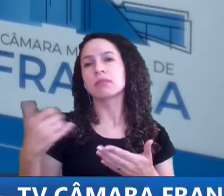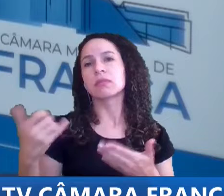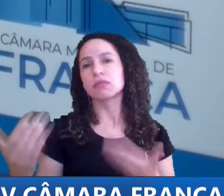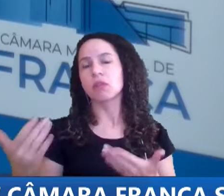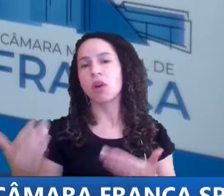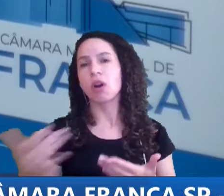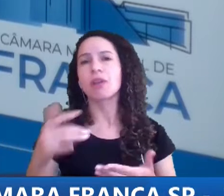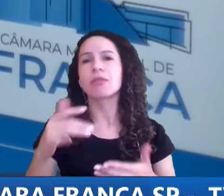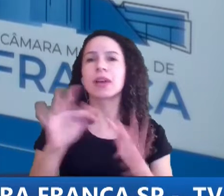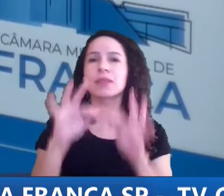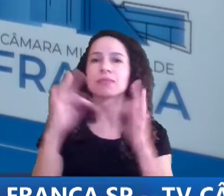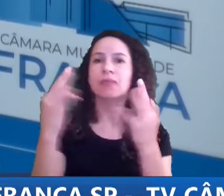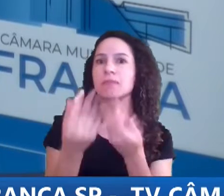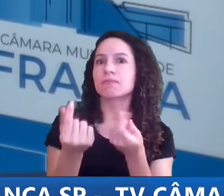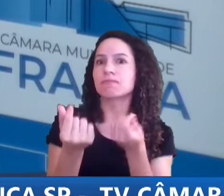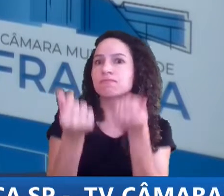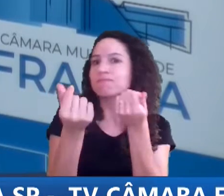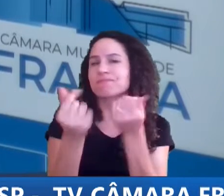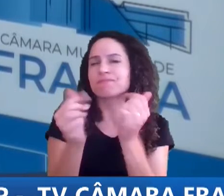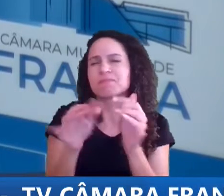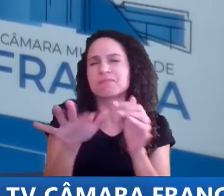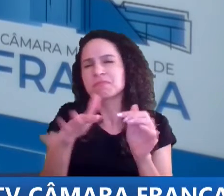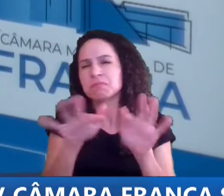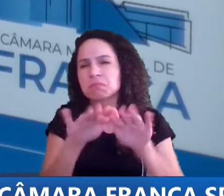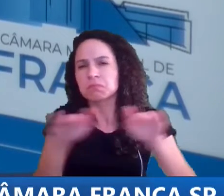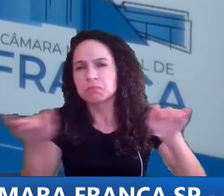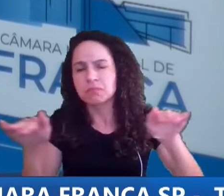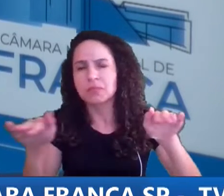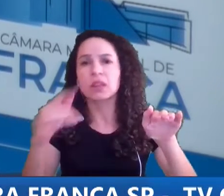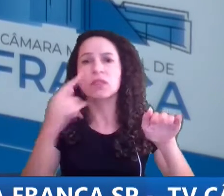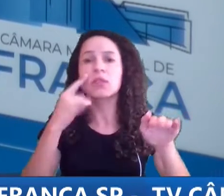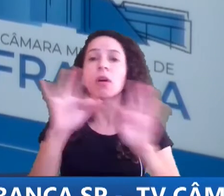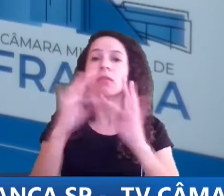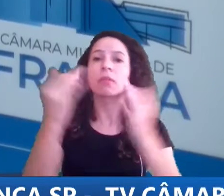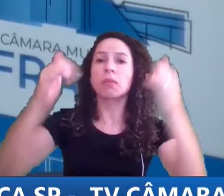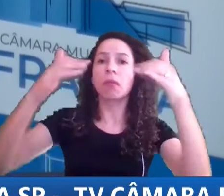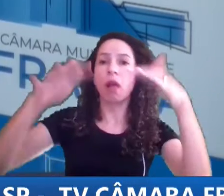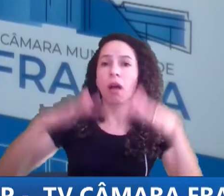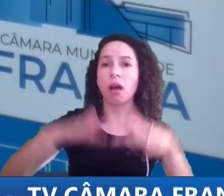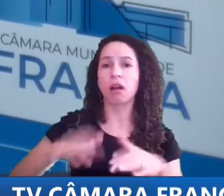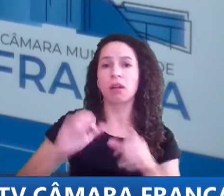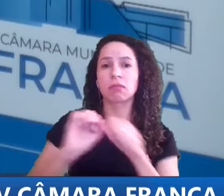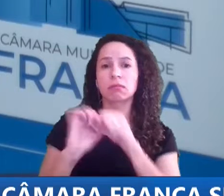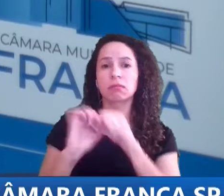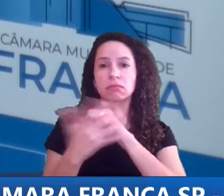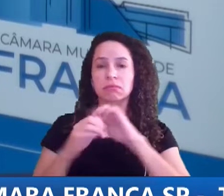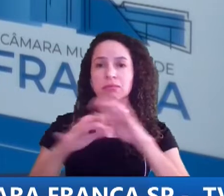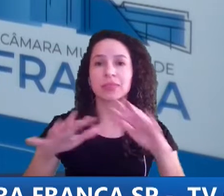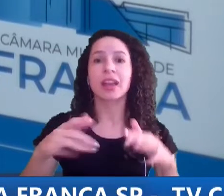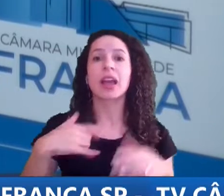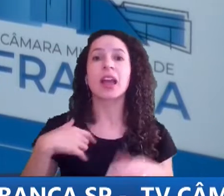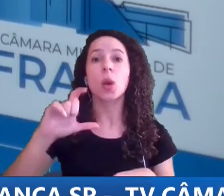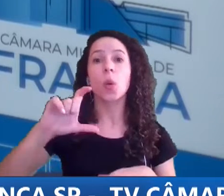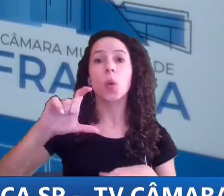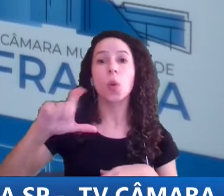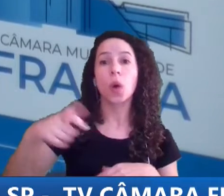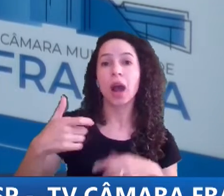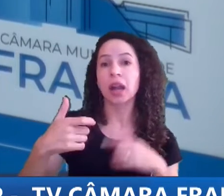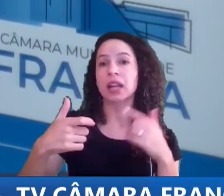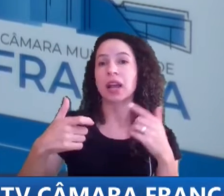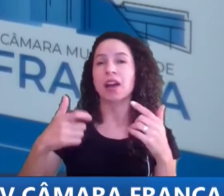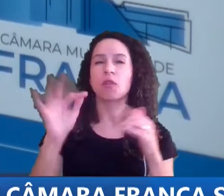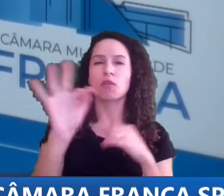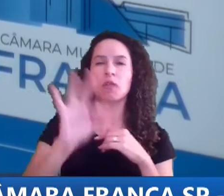família se empobrecer por conta da pandemia, ele cancela o cartão de crédito universitário sem